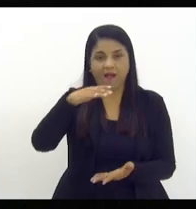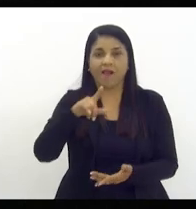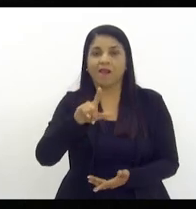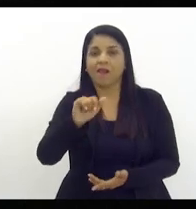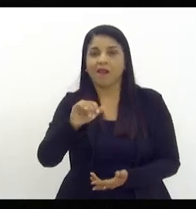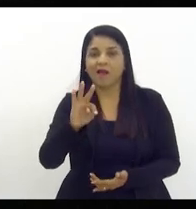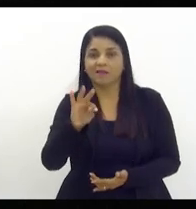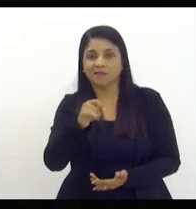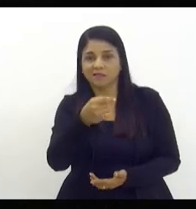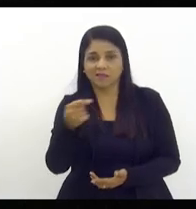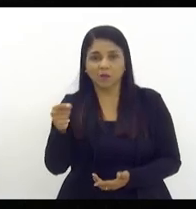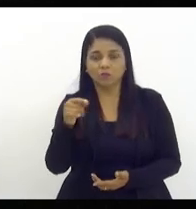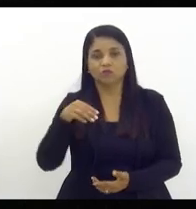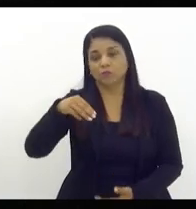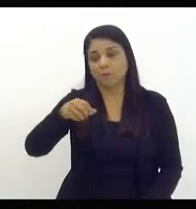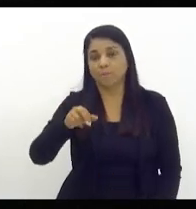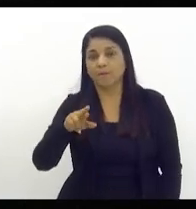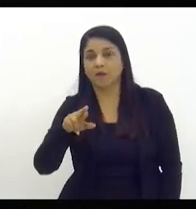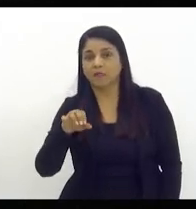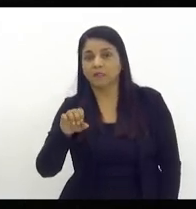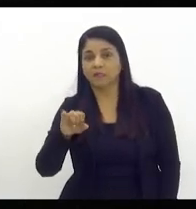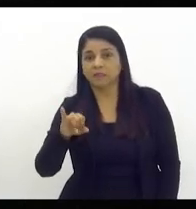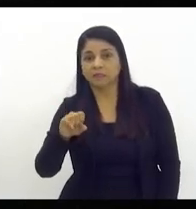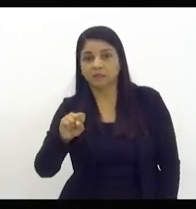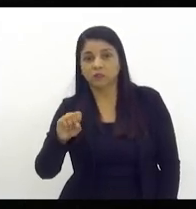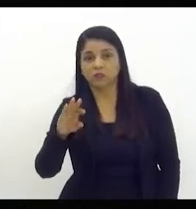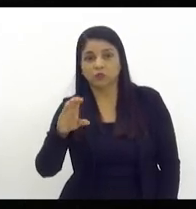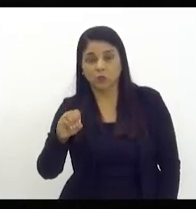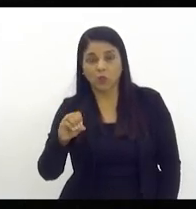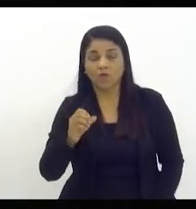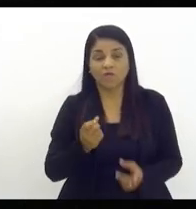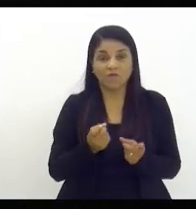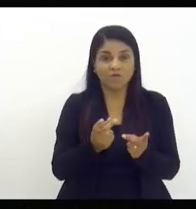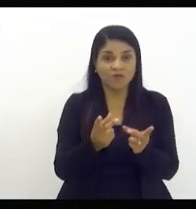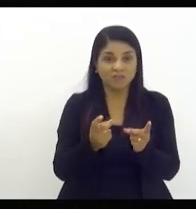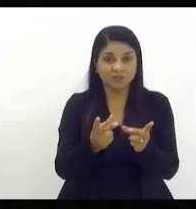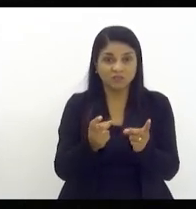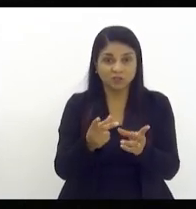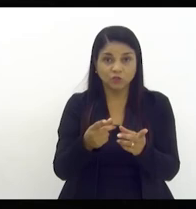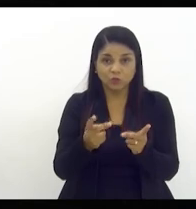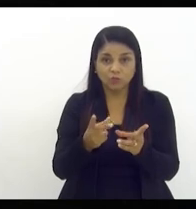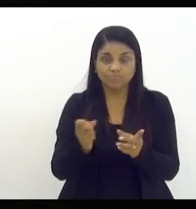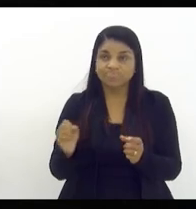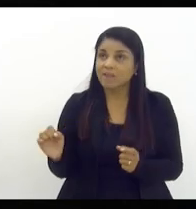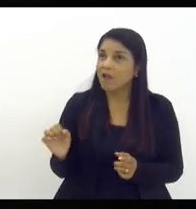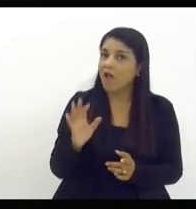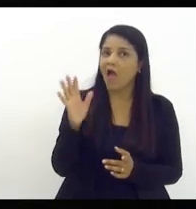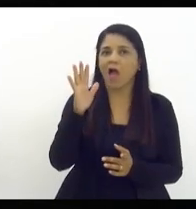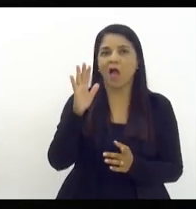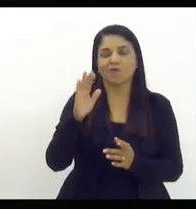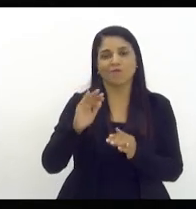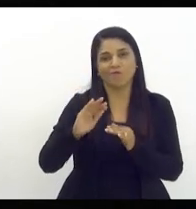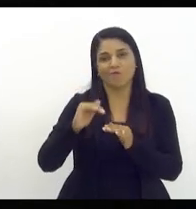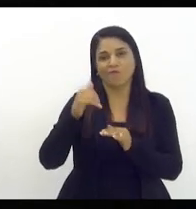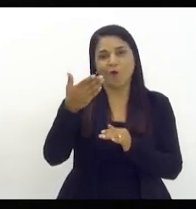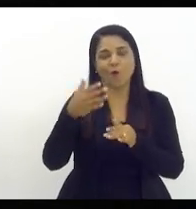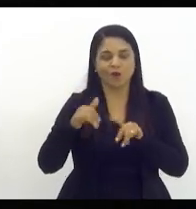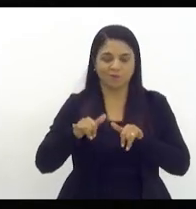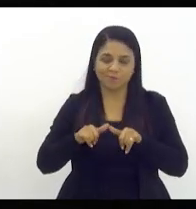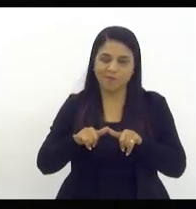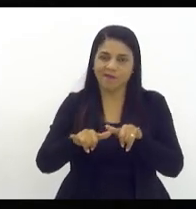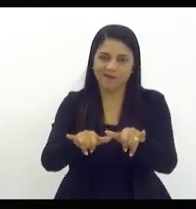e senhoras parlamentares. Mariscos esses que são vendidos absurdamente caros nos grandes mercados.